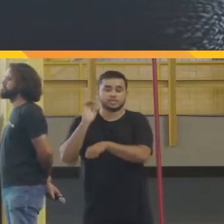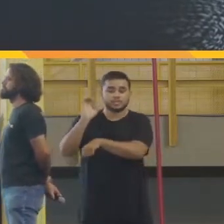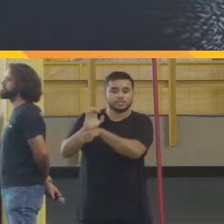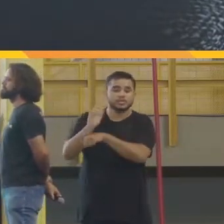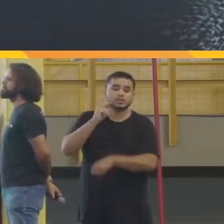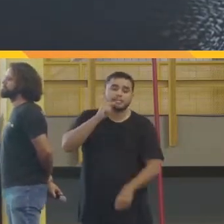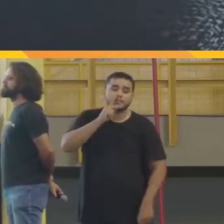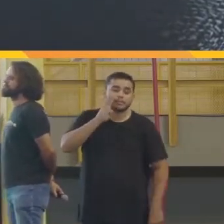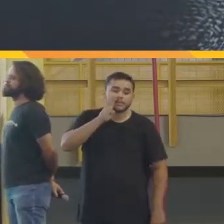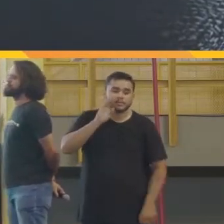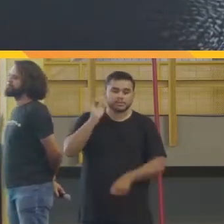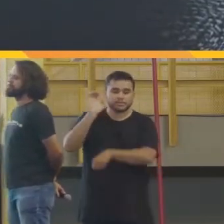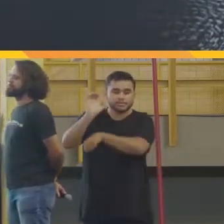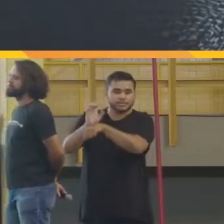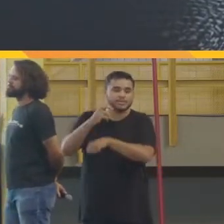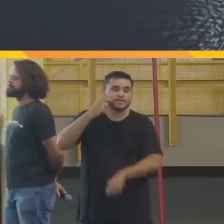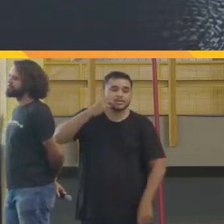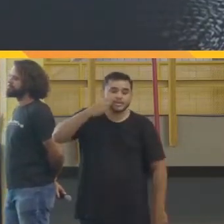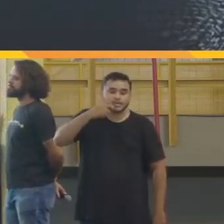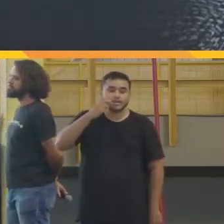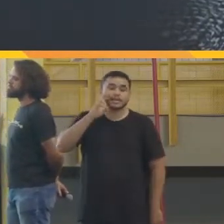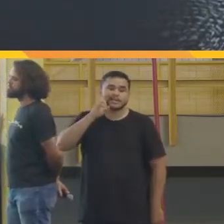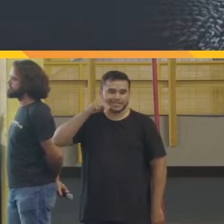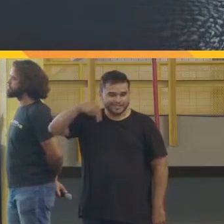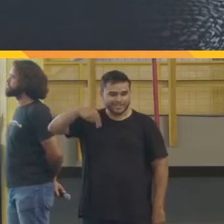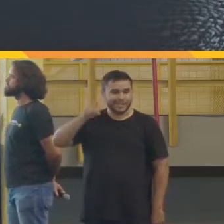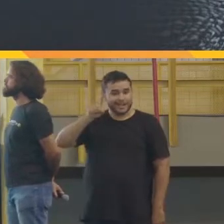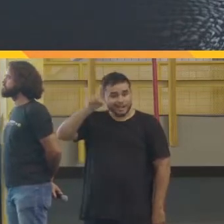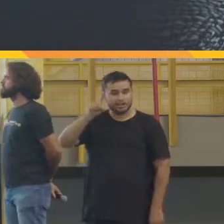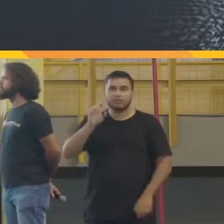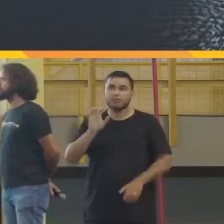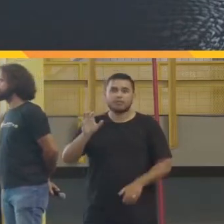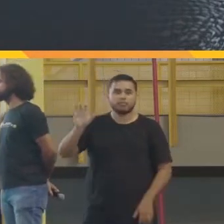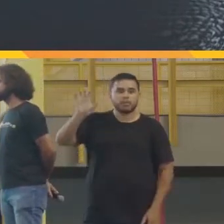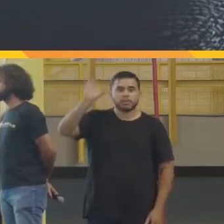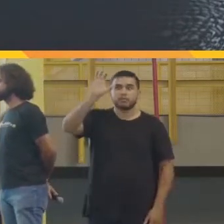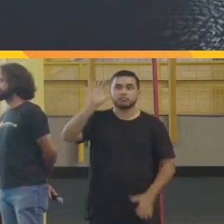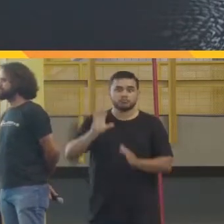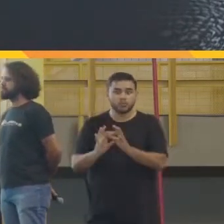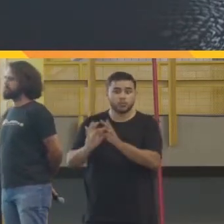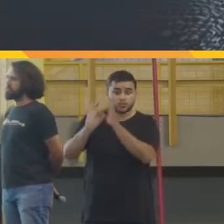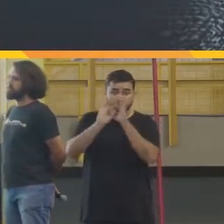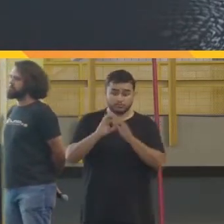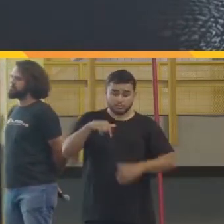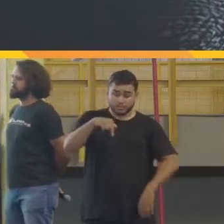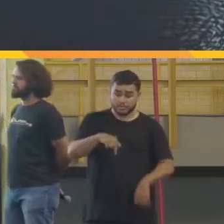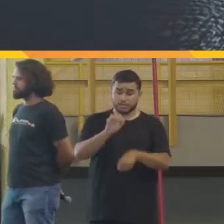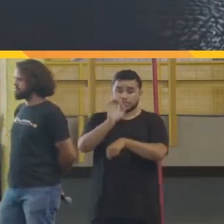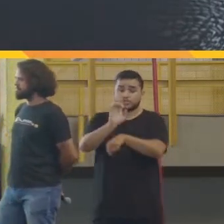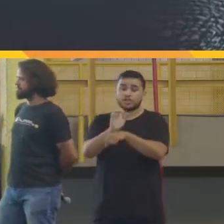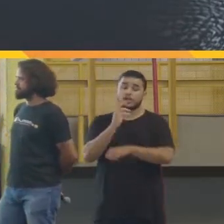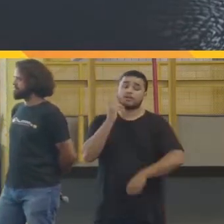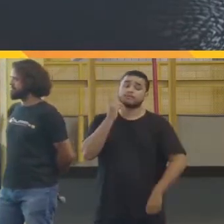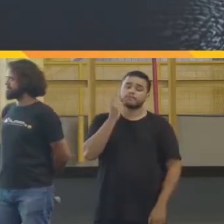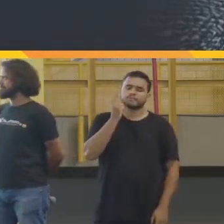Rio Grande do Norte. Aqui no Ceará, a participação do Ceará foi